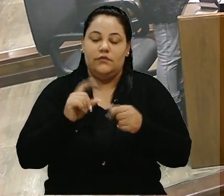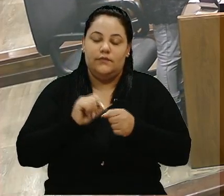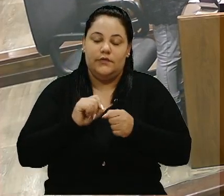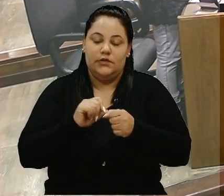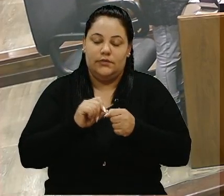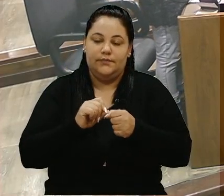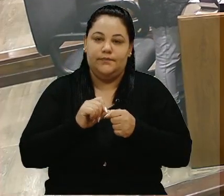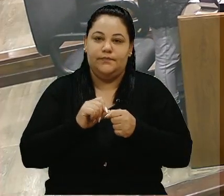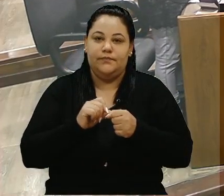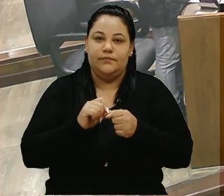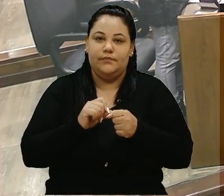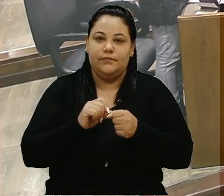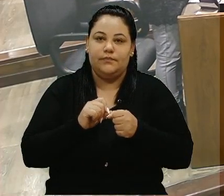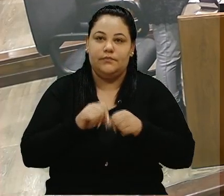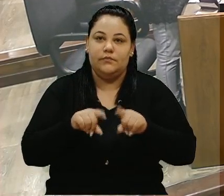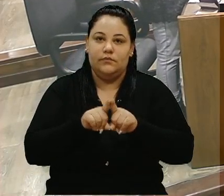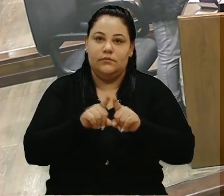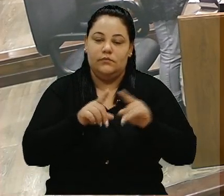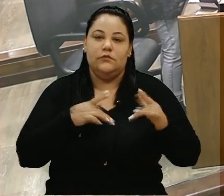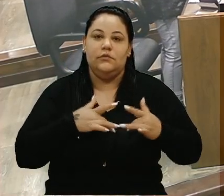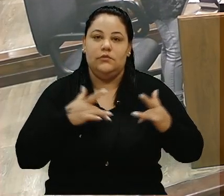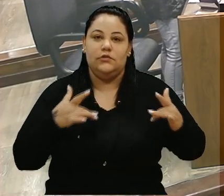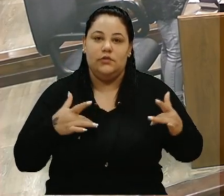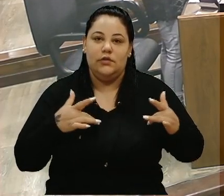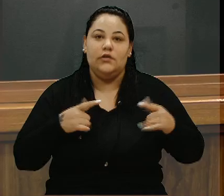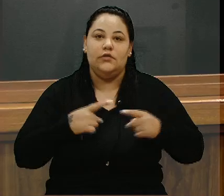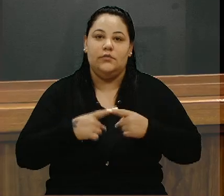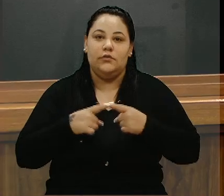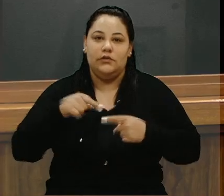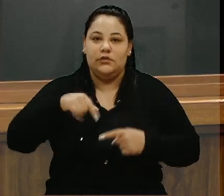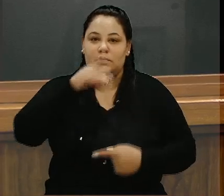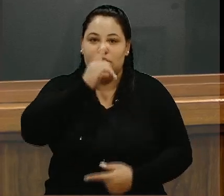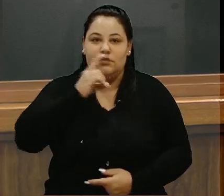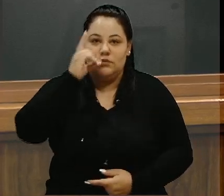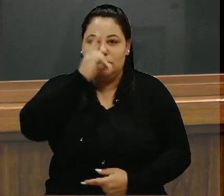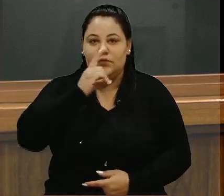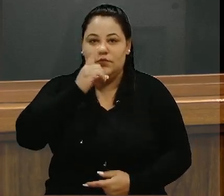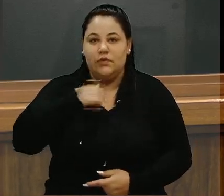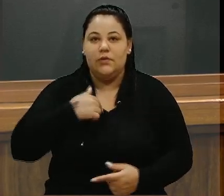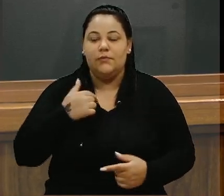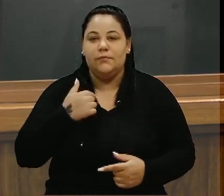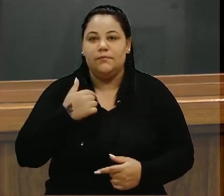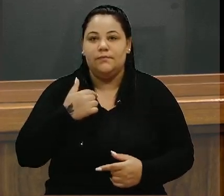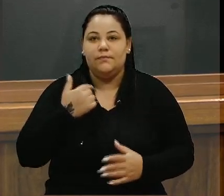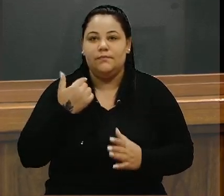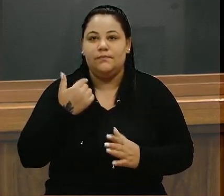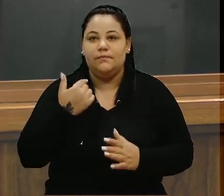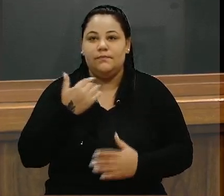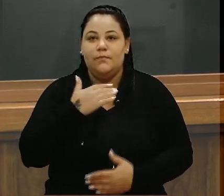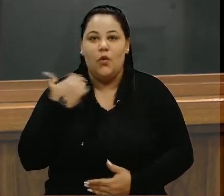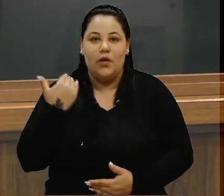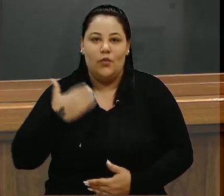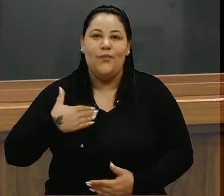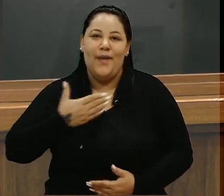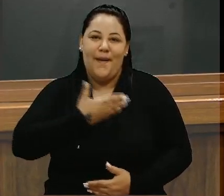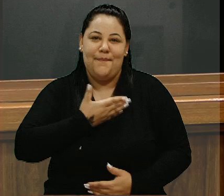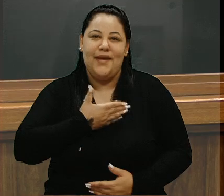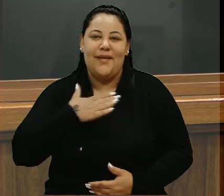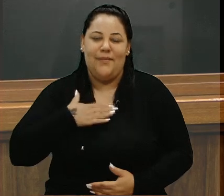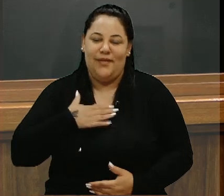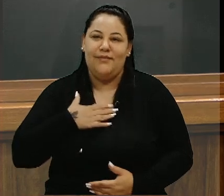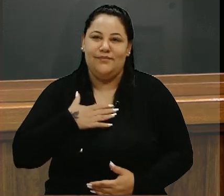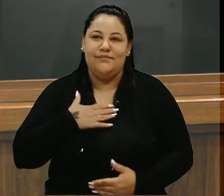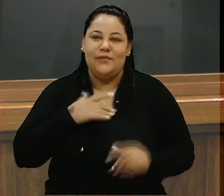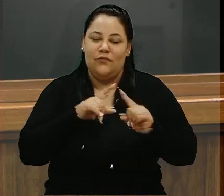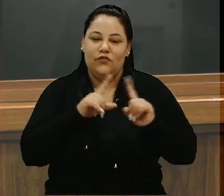de pesar também. Nesse domingo, eu perdi uma grande amiga, uma servidora pública